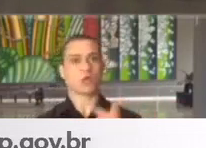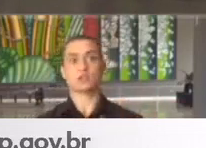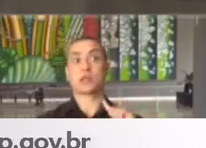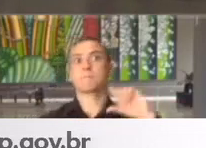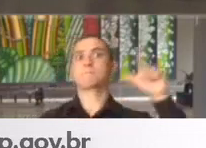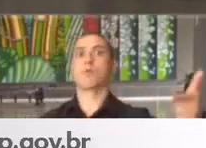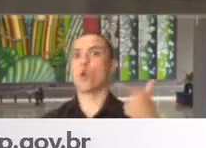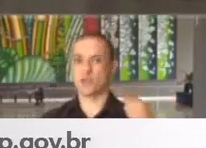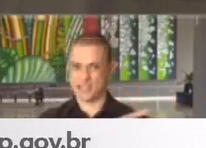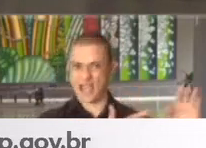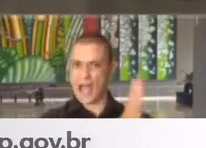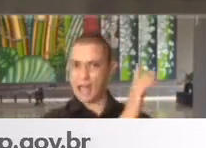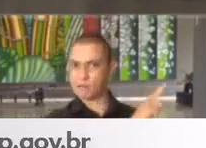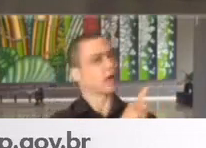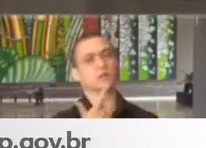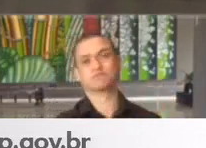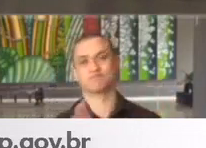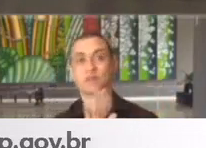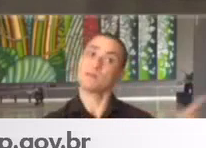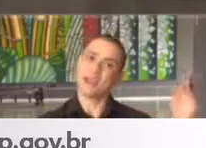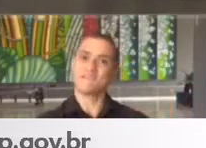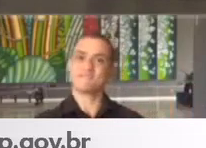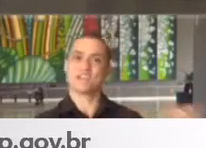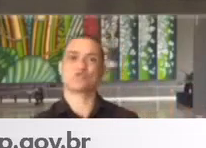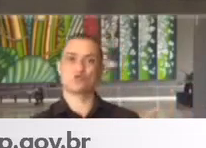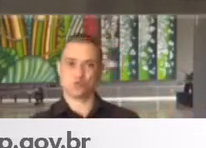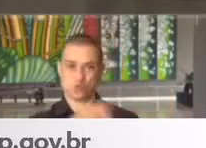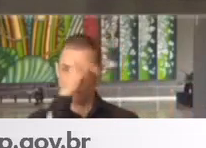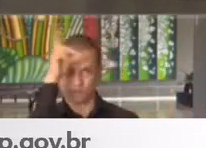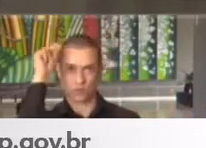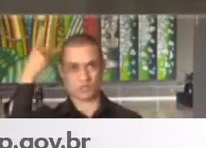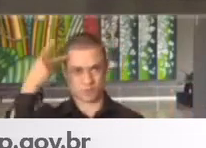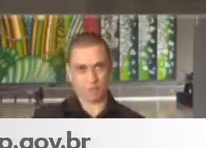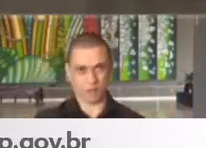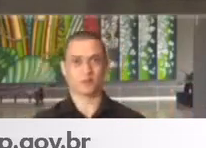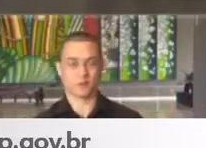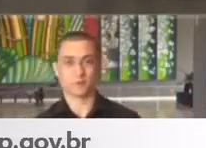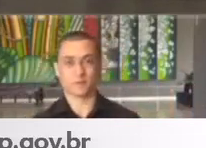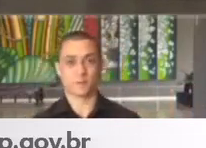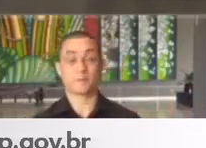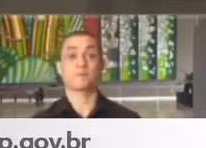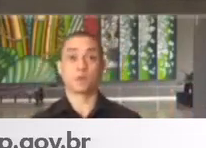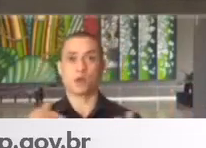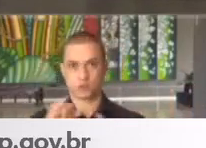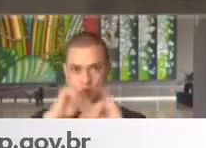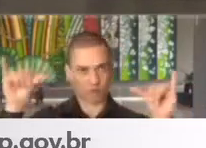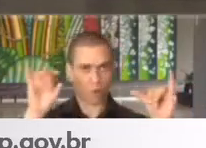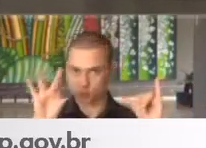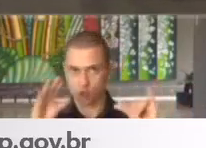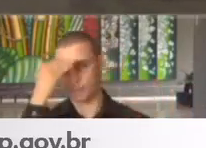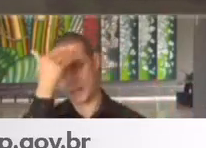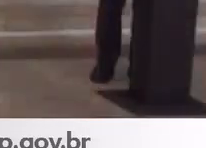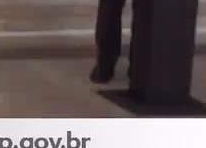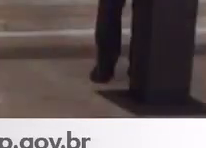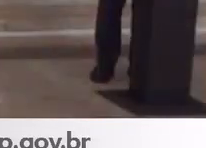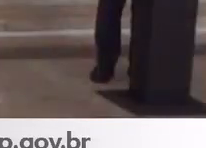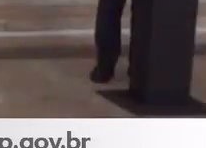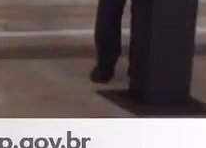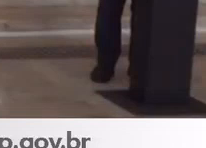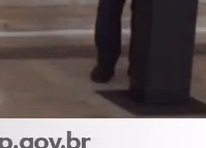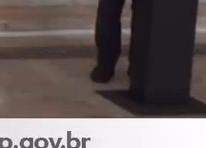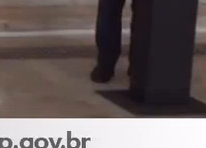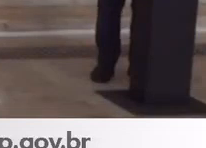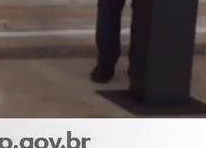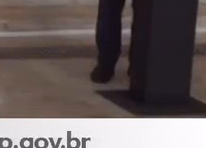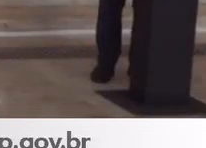na aprovação das contas da Prefeitura de São Paulo. Eram esses informes, governador. Muito obrigado. Obrigado, prefeito Bruno